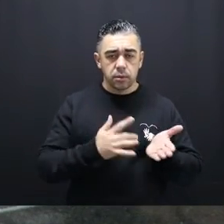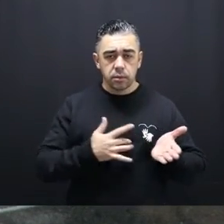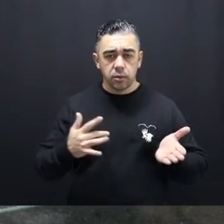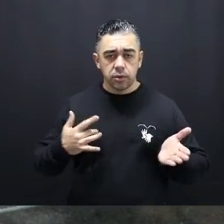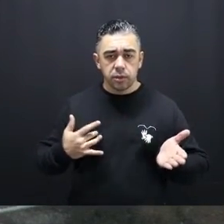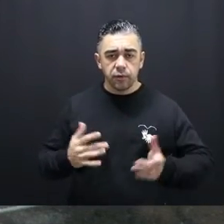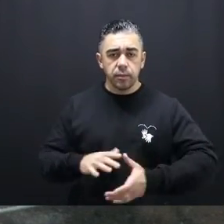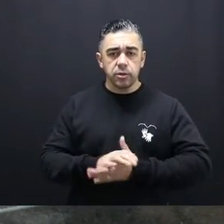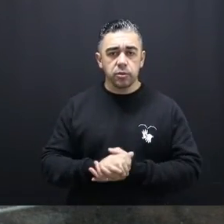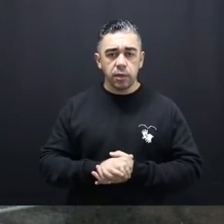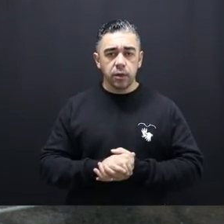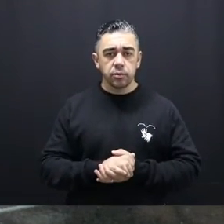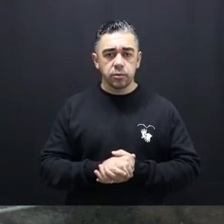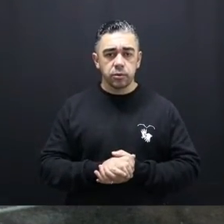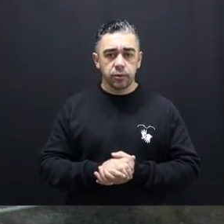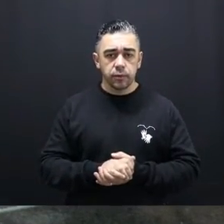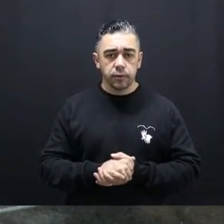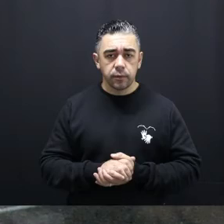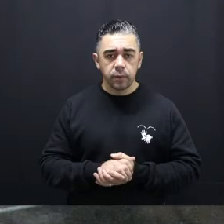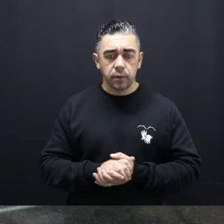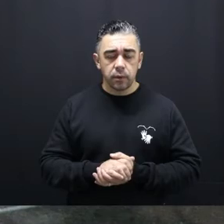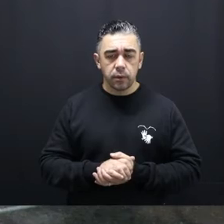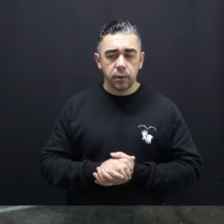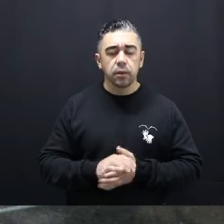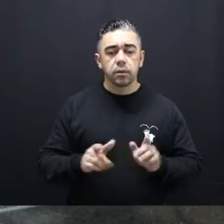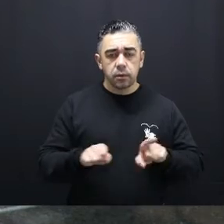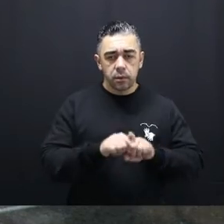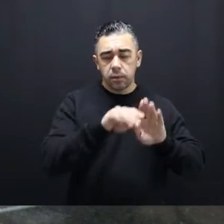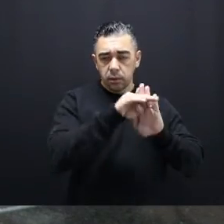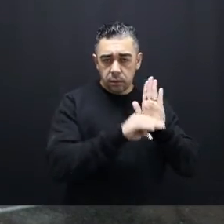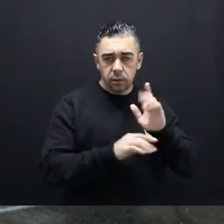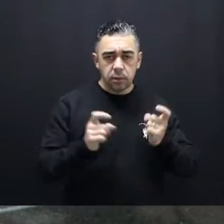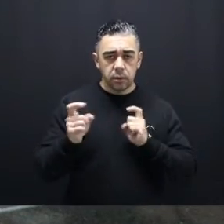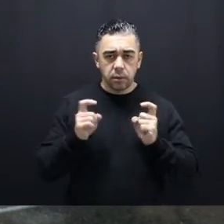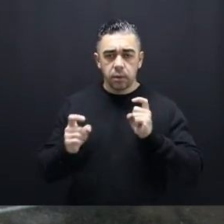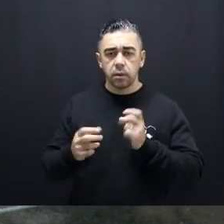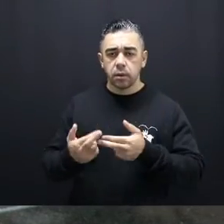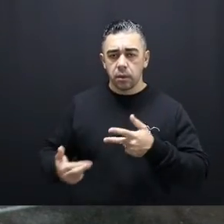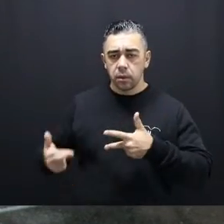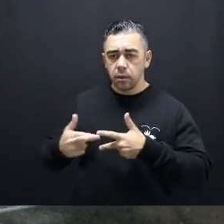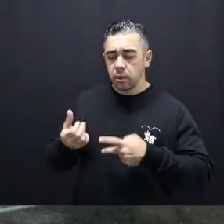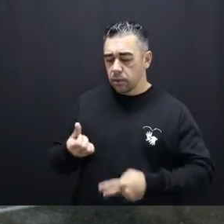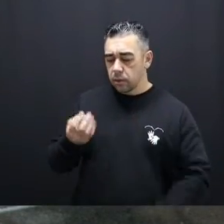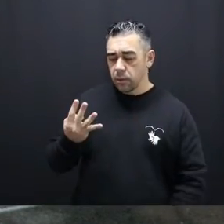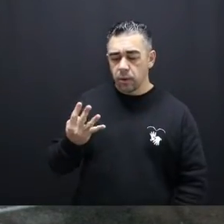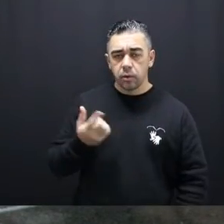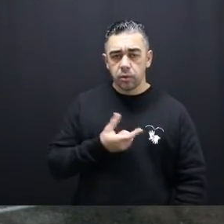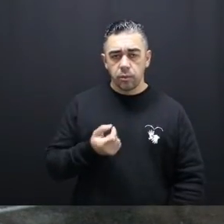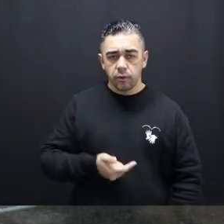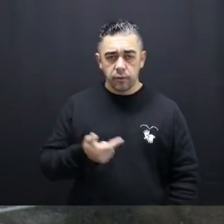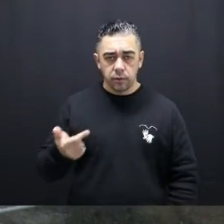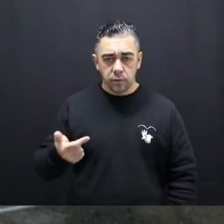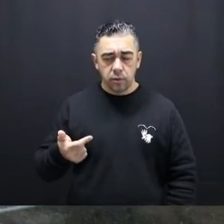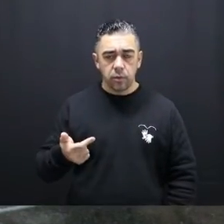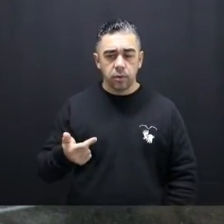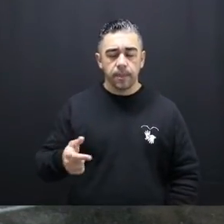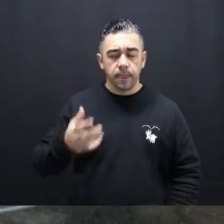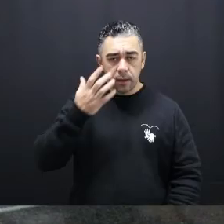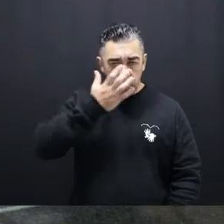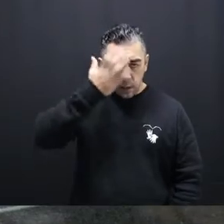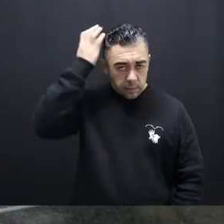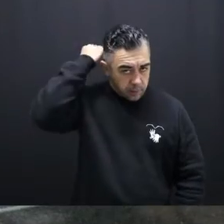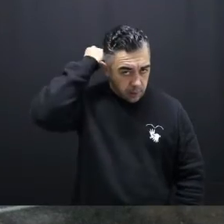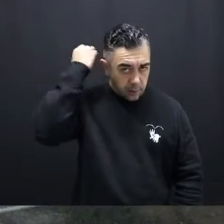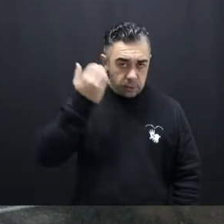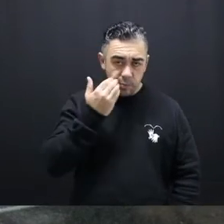Saúde a matéria do expediente requerimento 64 2022 do vereador Wilson cabelo